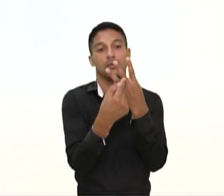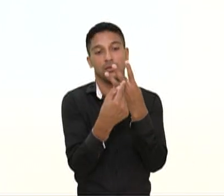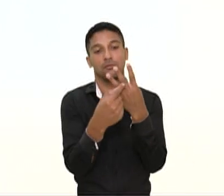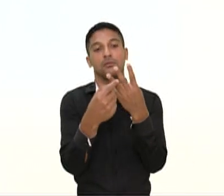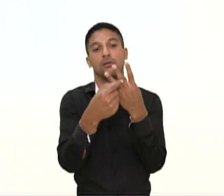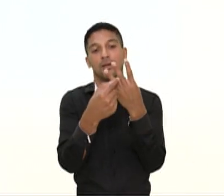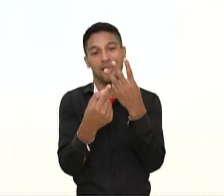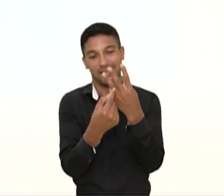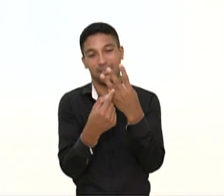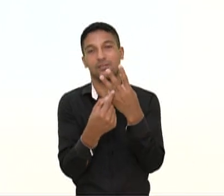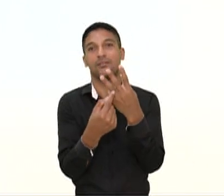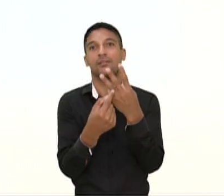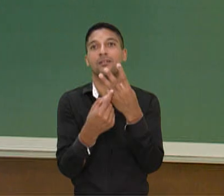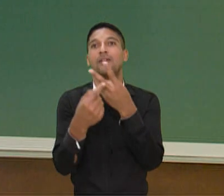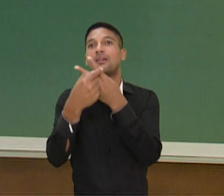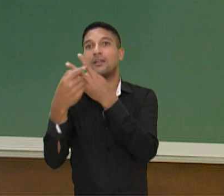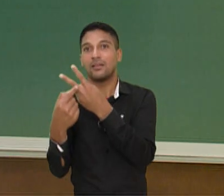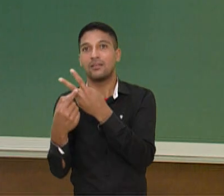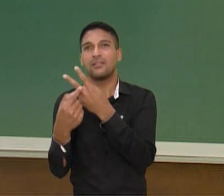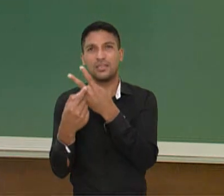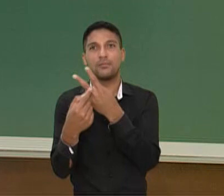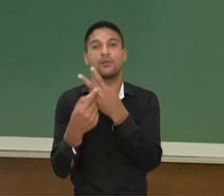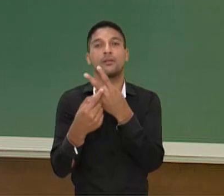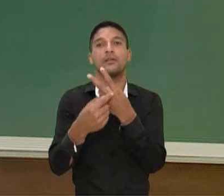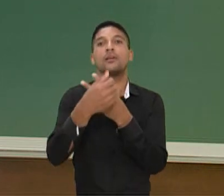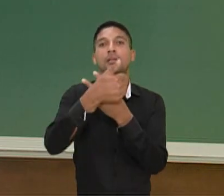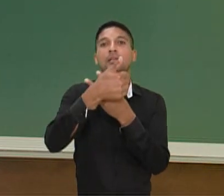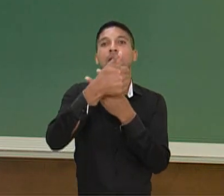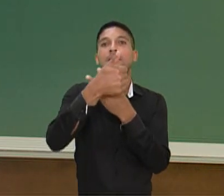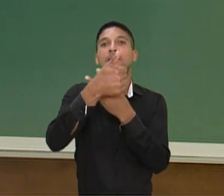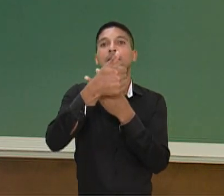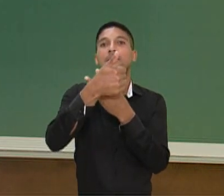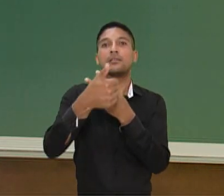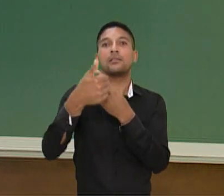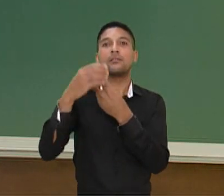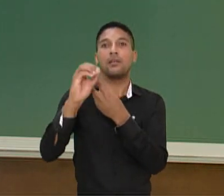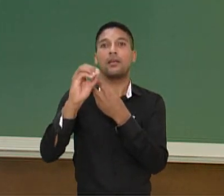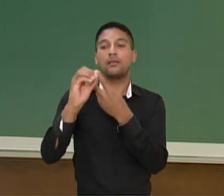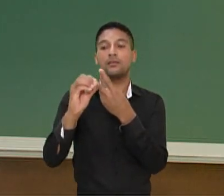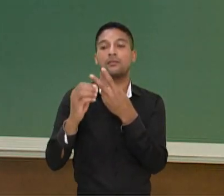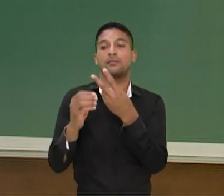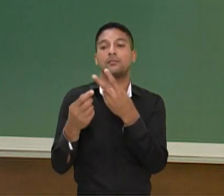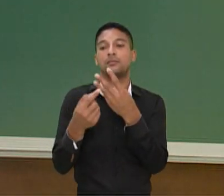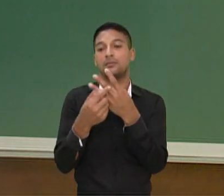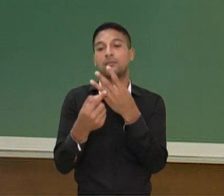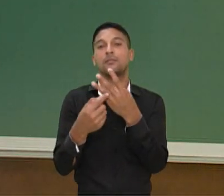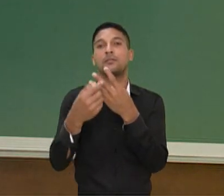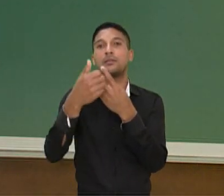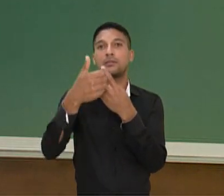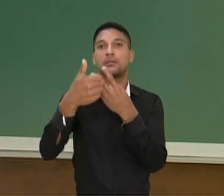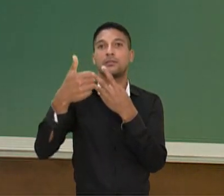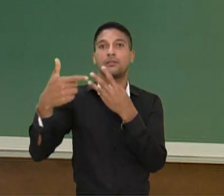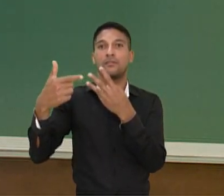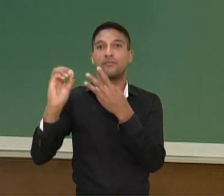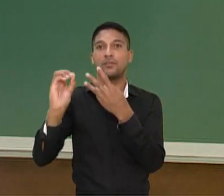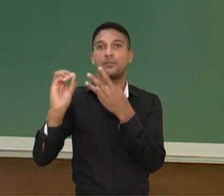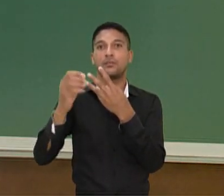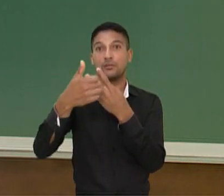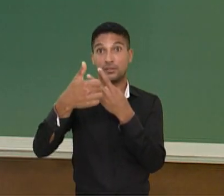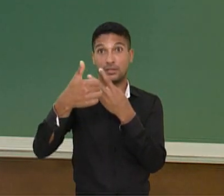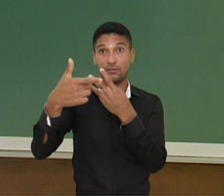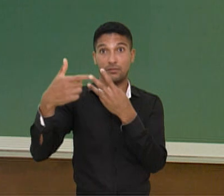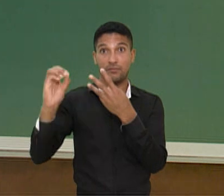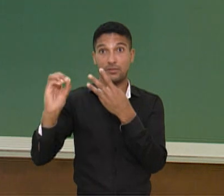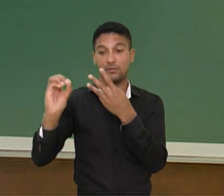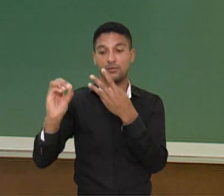110, 120 e 90 graus. Ele não pediu ordem nenhuma. Se você quisesse primeiro responder o 90,